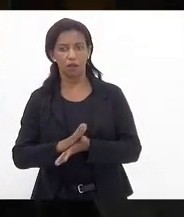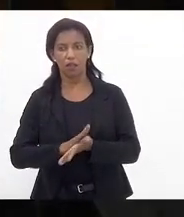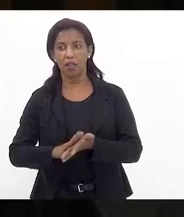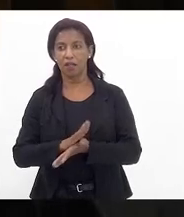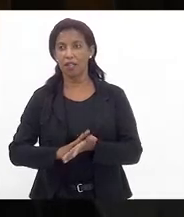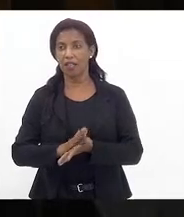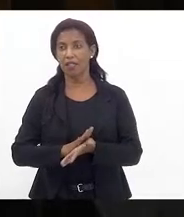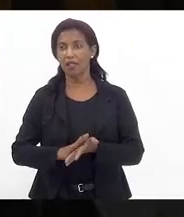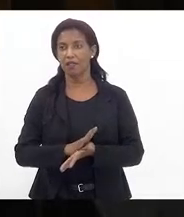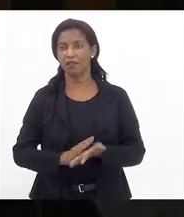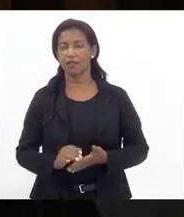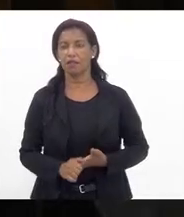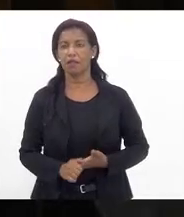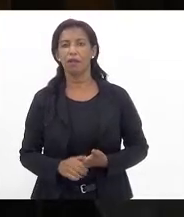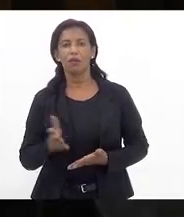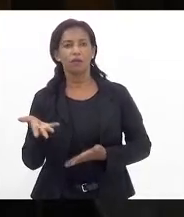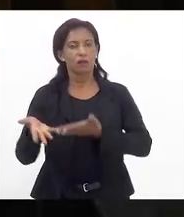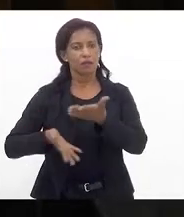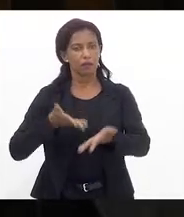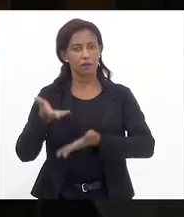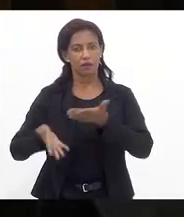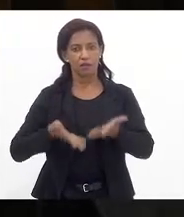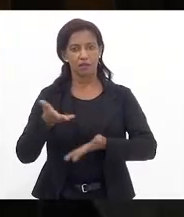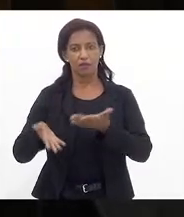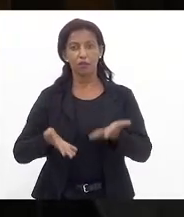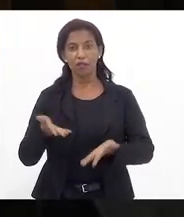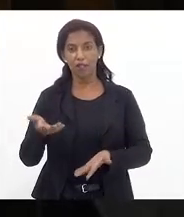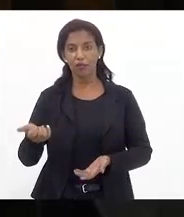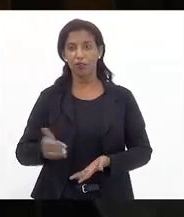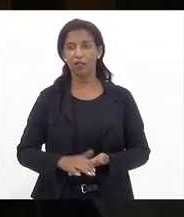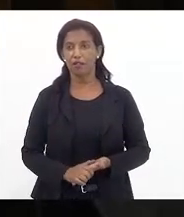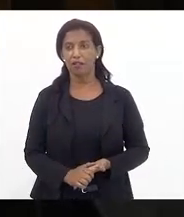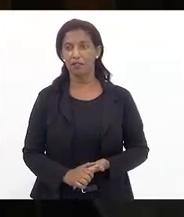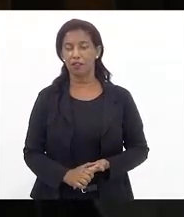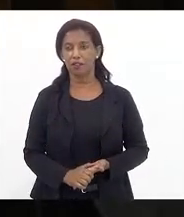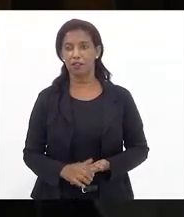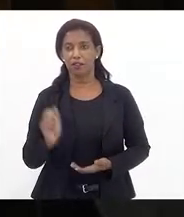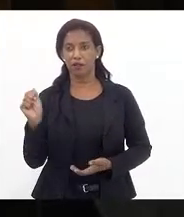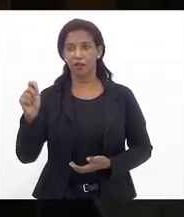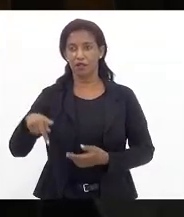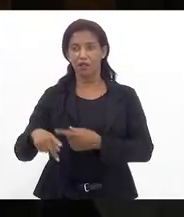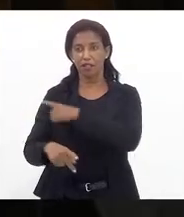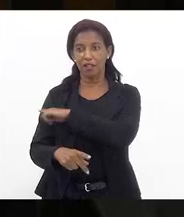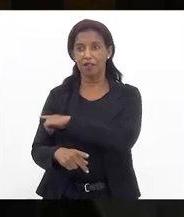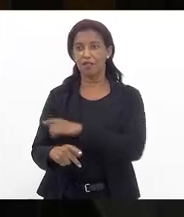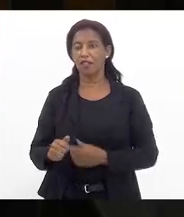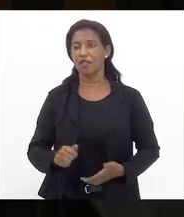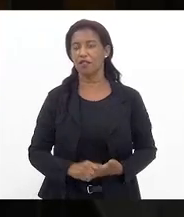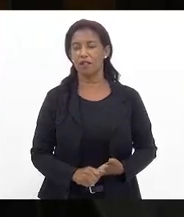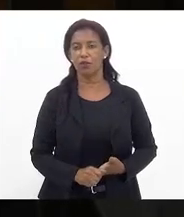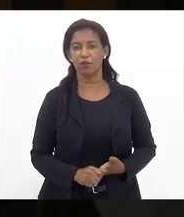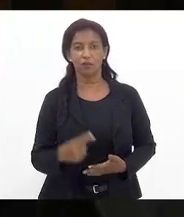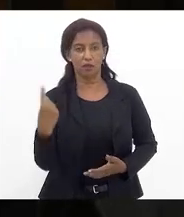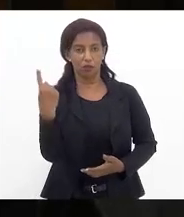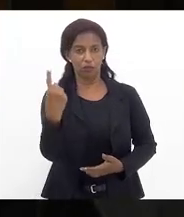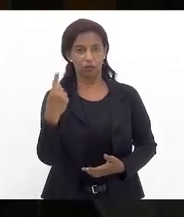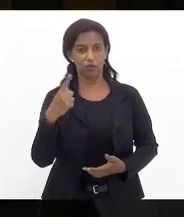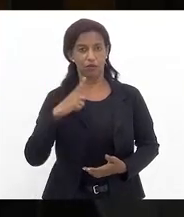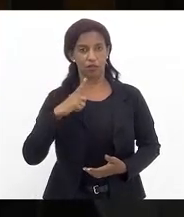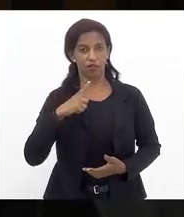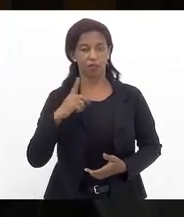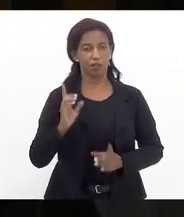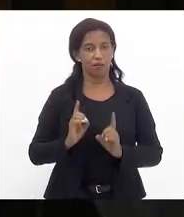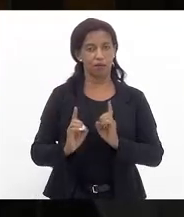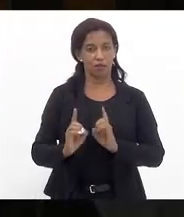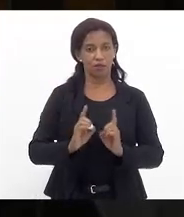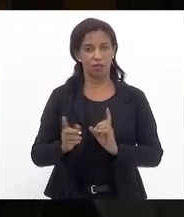Nada mais, já que não vai se tratar aqui da taxação do aposentado pensionista, o único item para